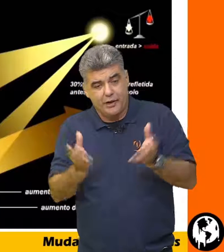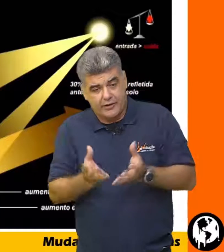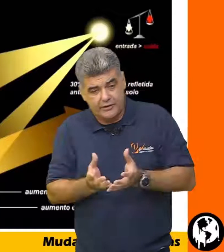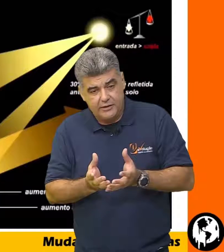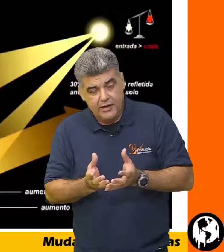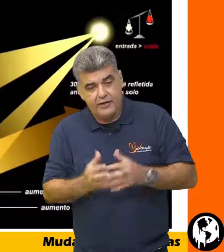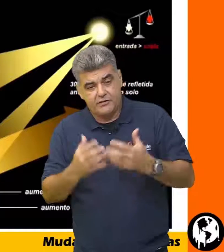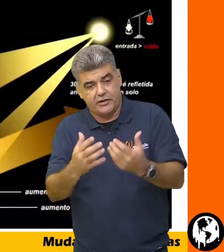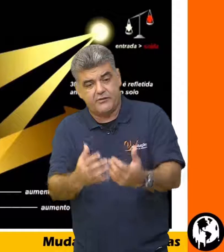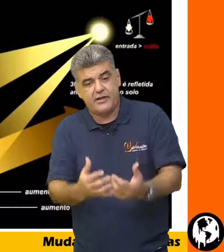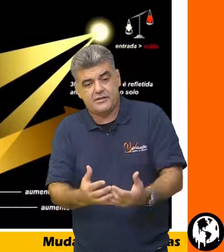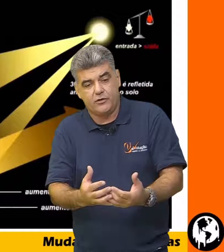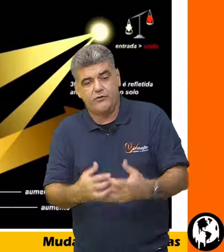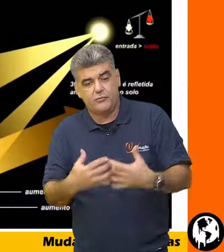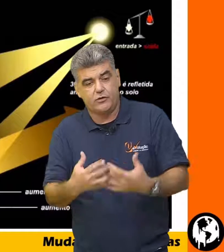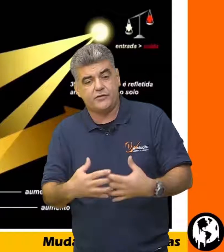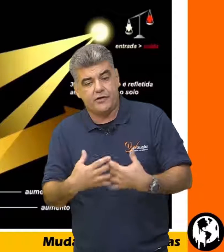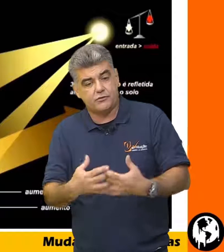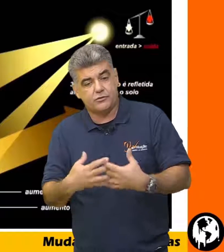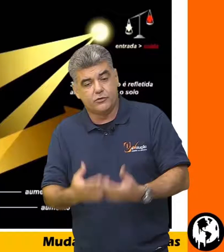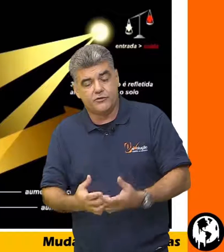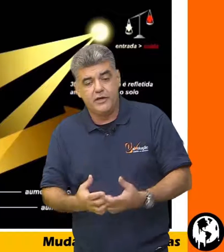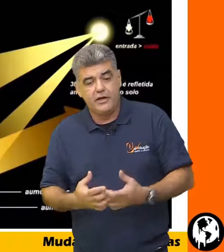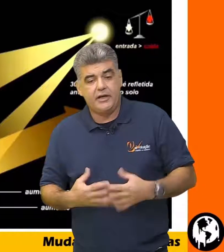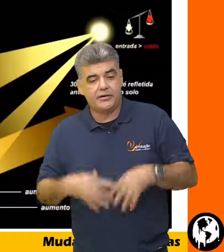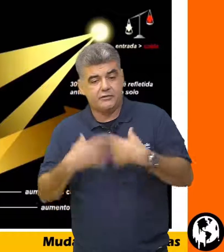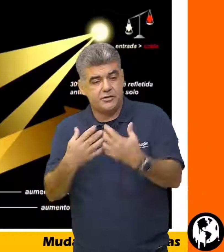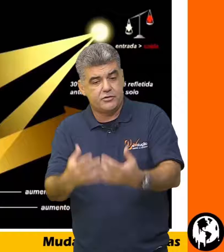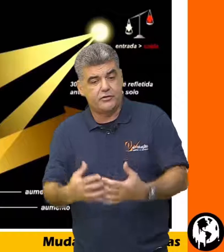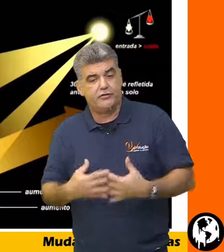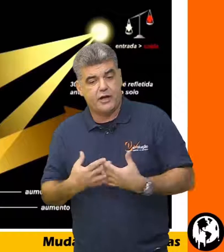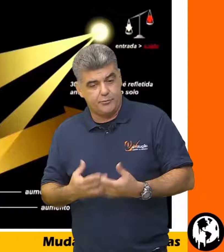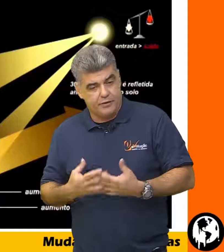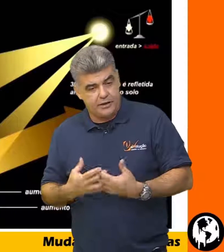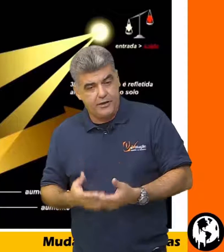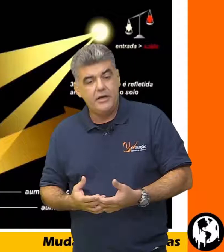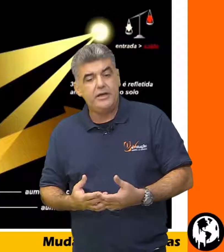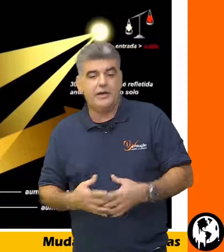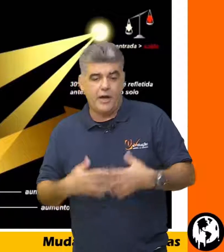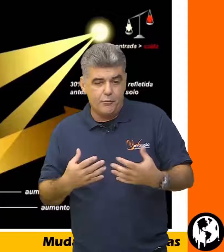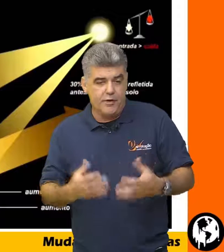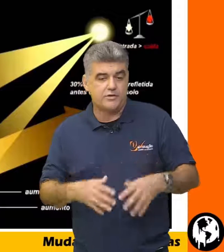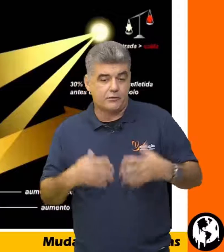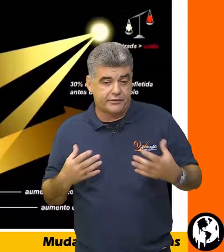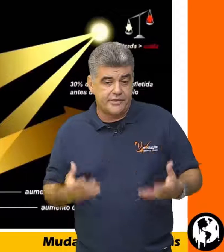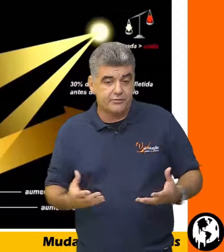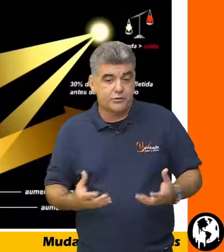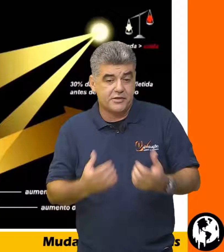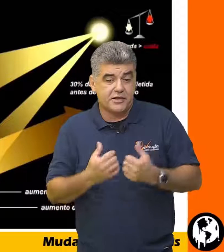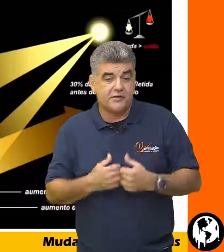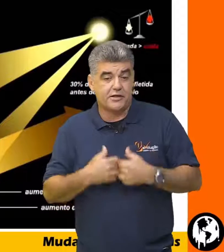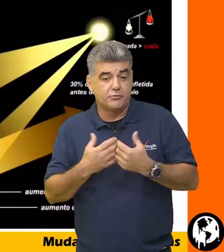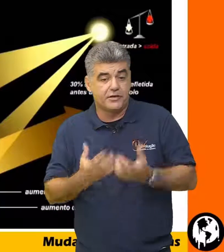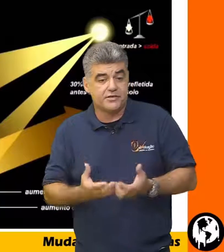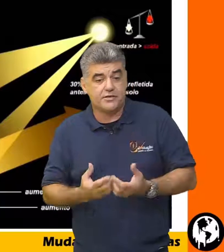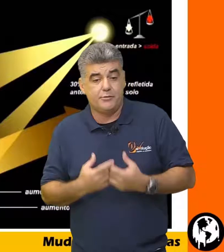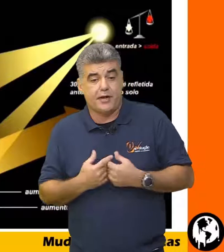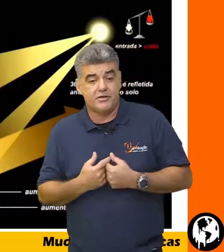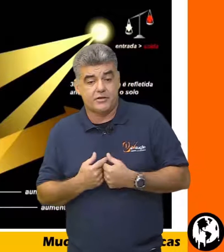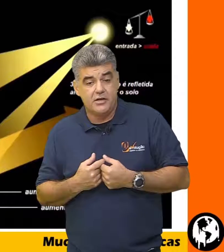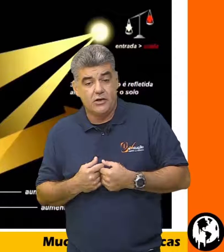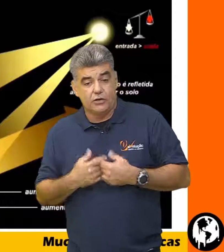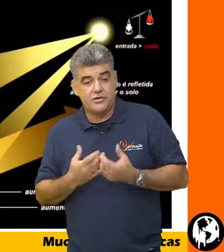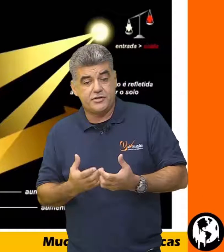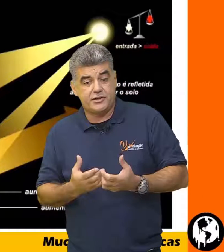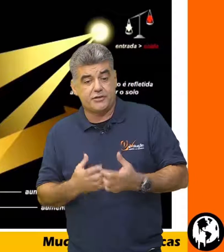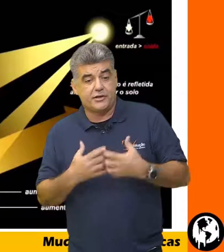no planeta. E isso é que vem ser o famoso efeito estufa, que tanta gente ouve falar por aí e que realmente está acontecendo. A gente observa que as mudanças